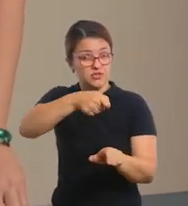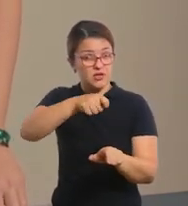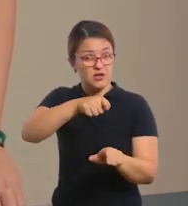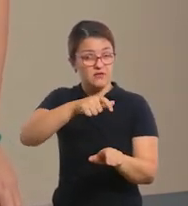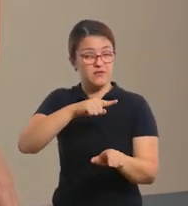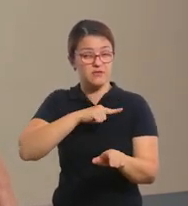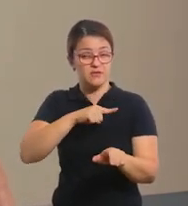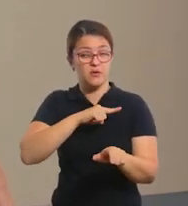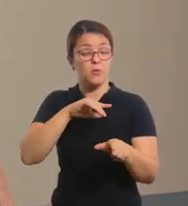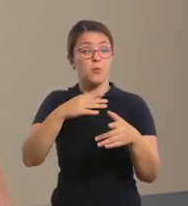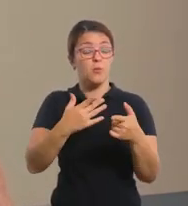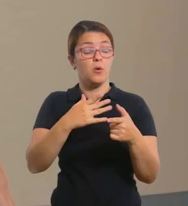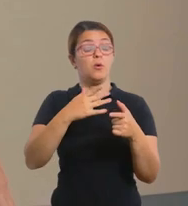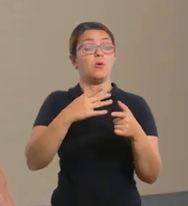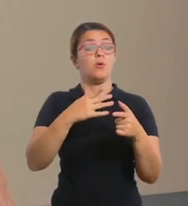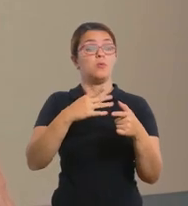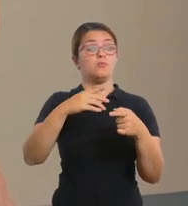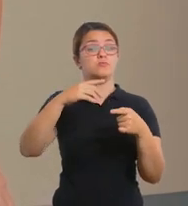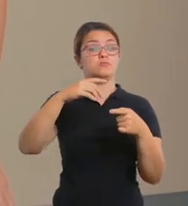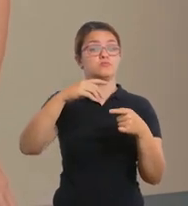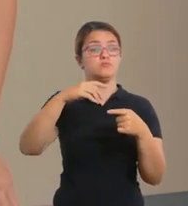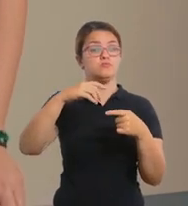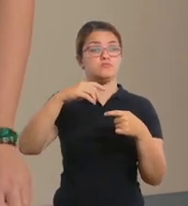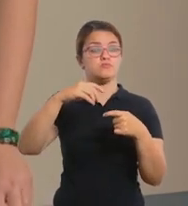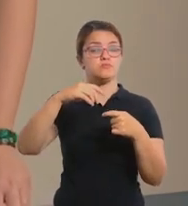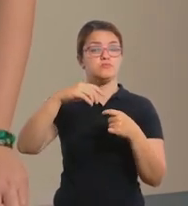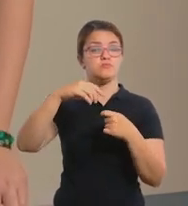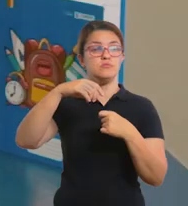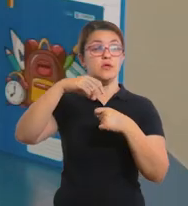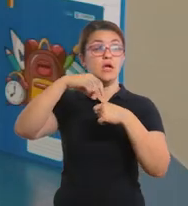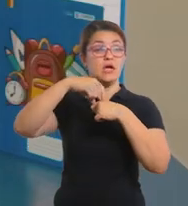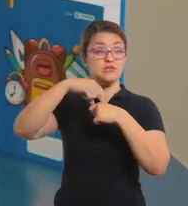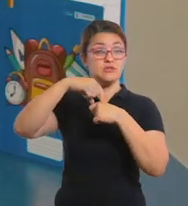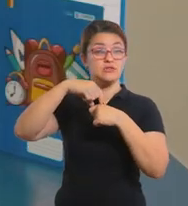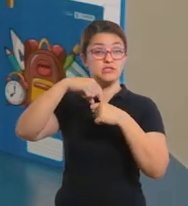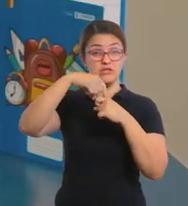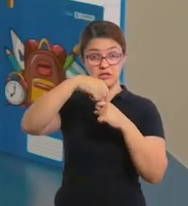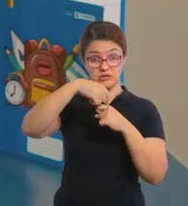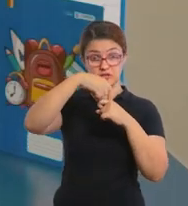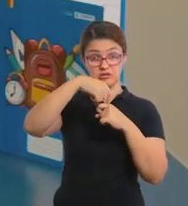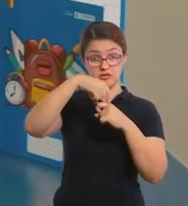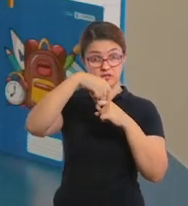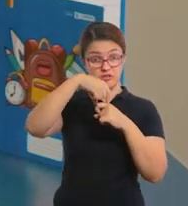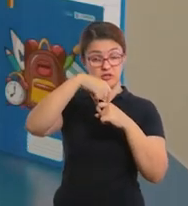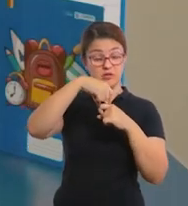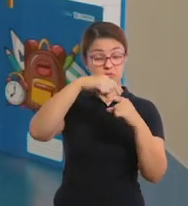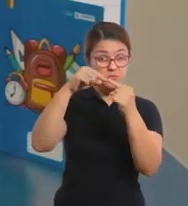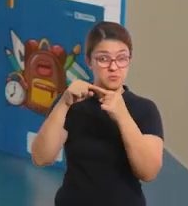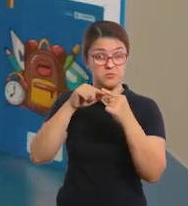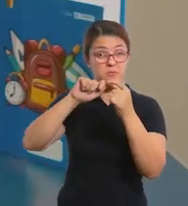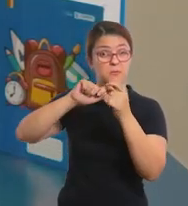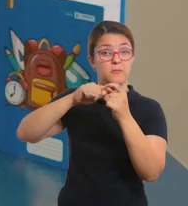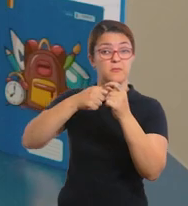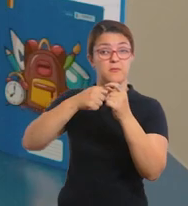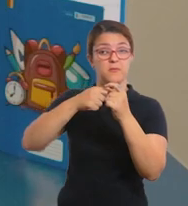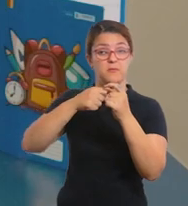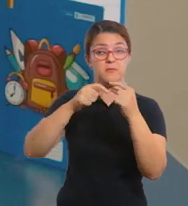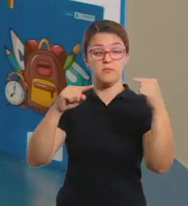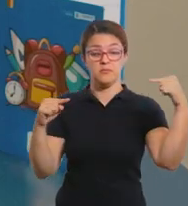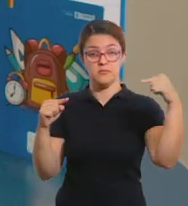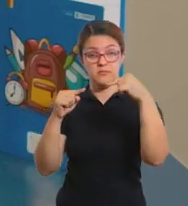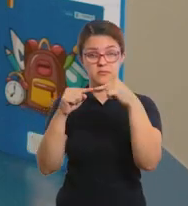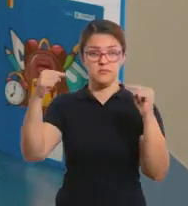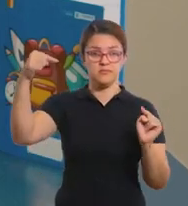operações abaixo e ligue cada cadeado a chave correspondente a primeira já tem um exemplo também